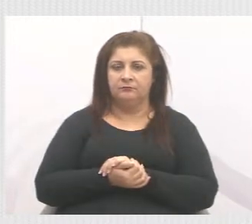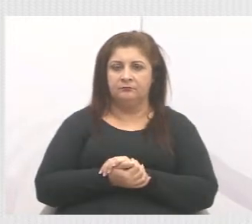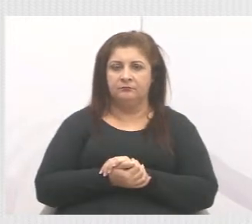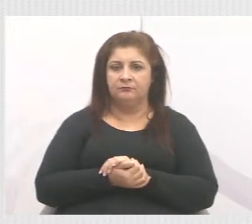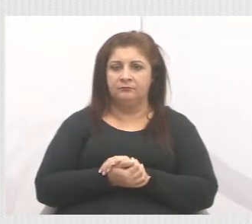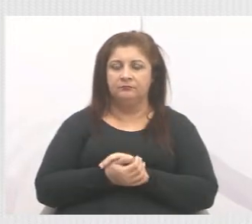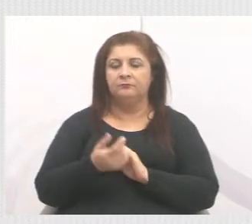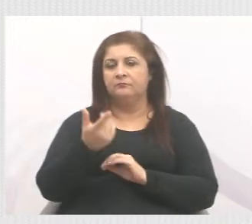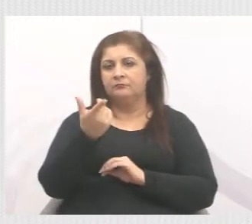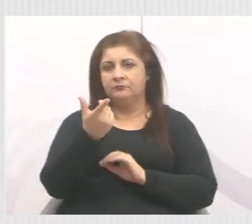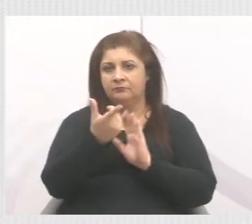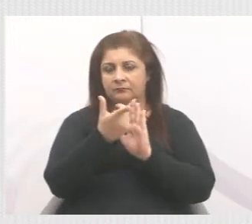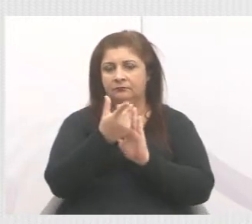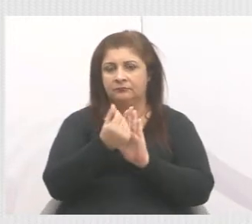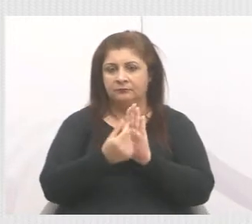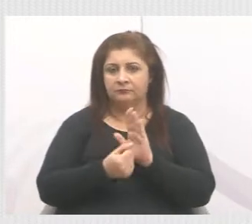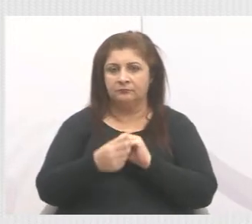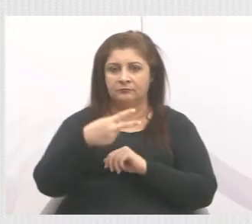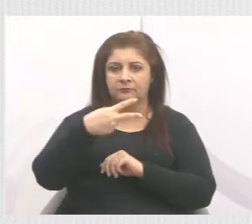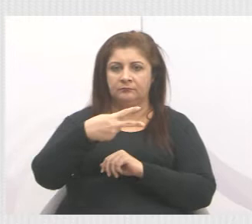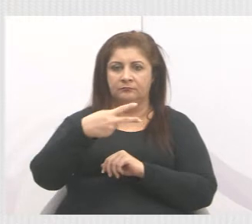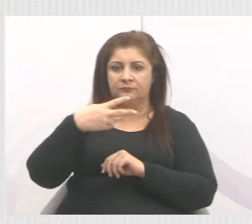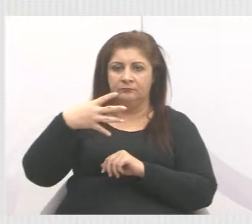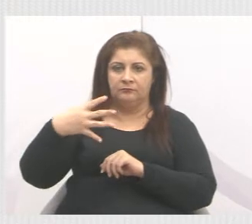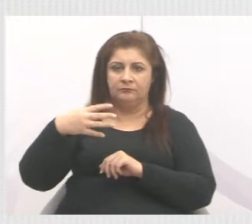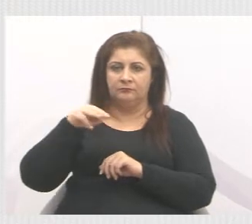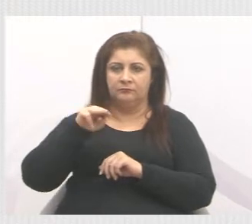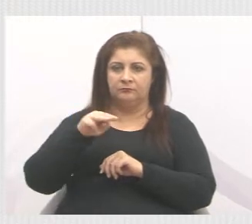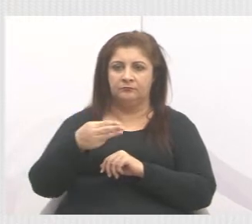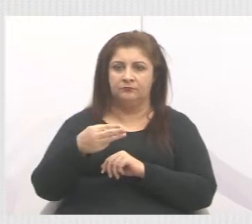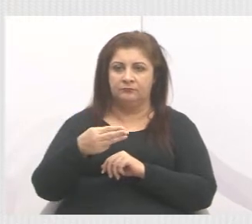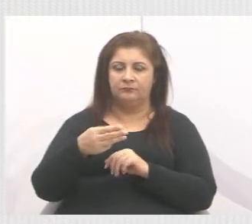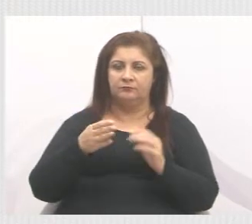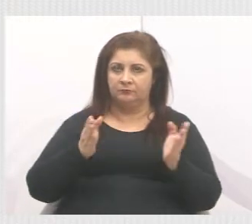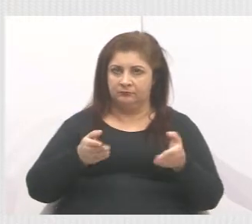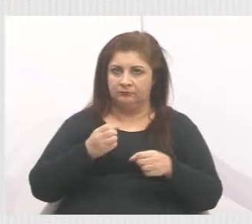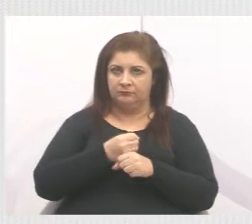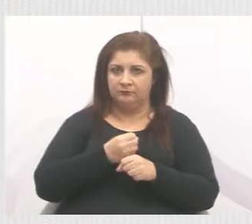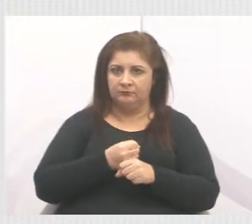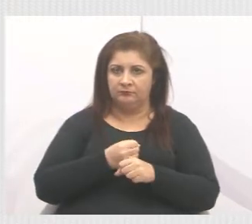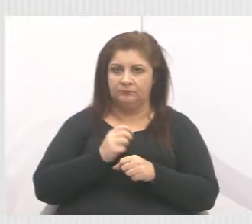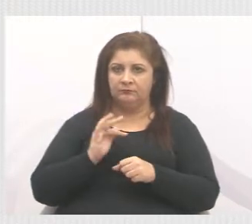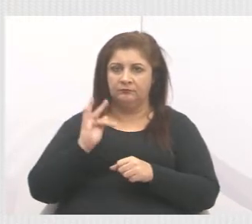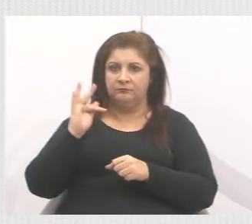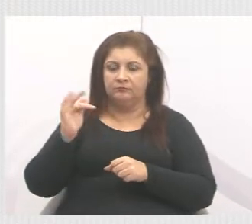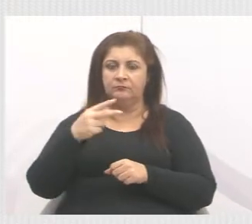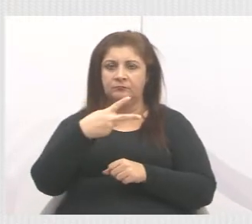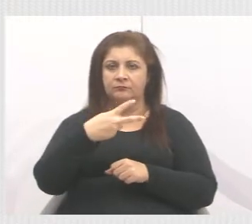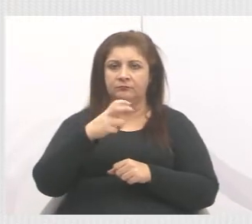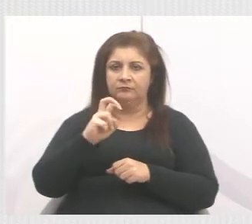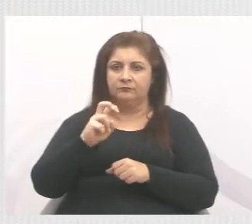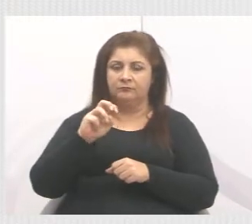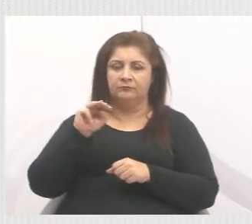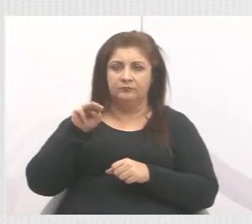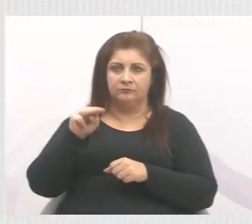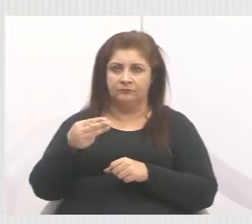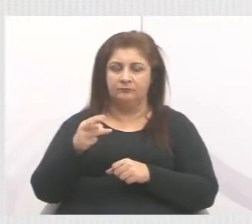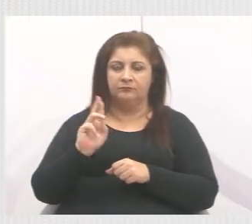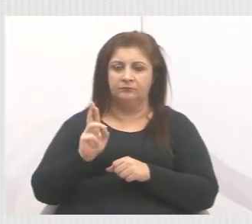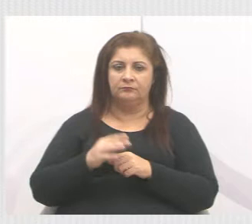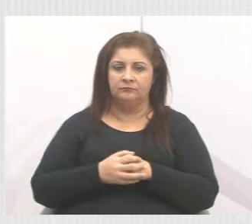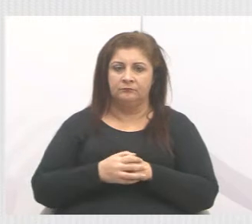previsão de orçamento de 24 milhões de 2021 para 25 milhões da Câmara